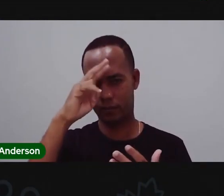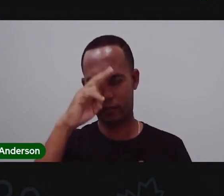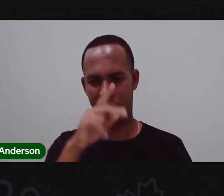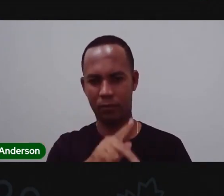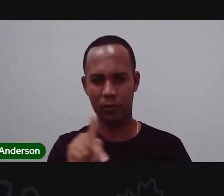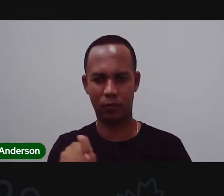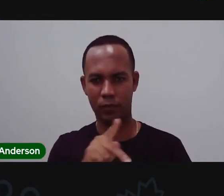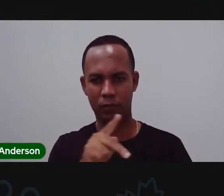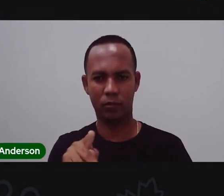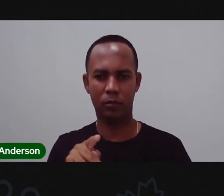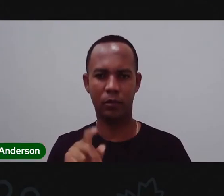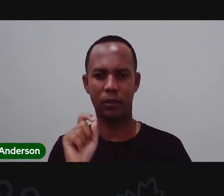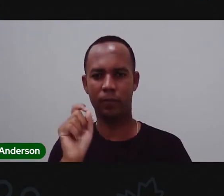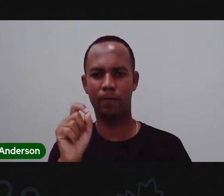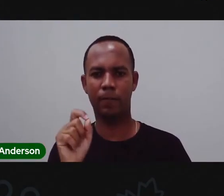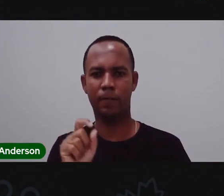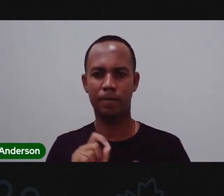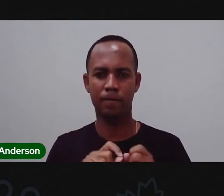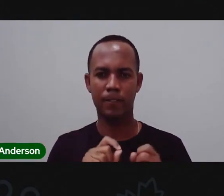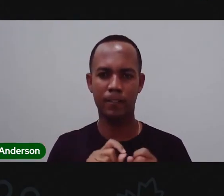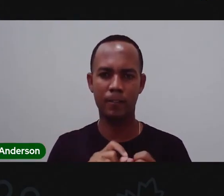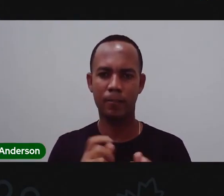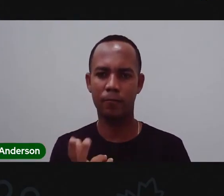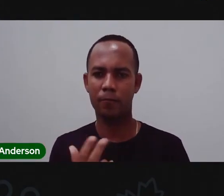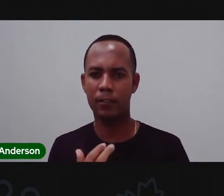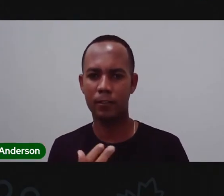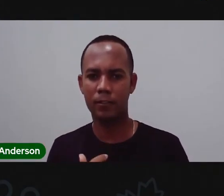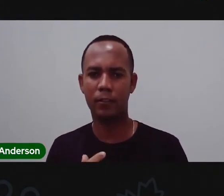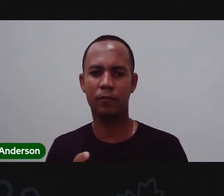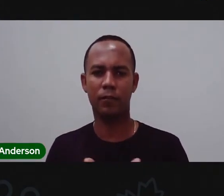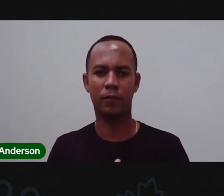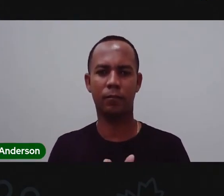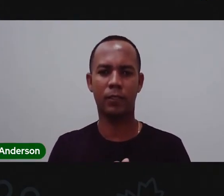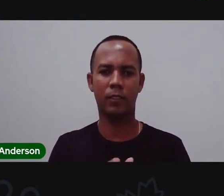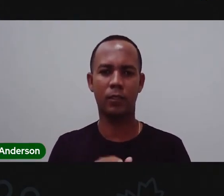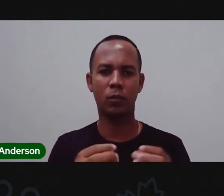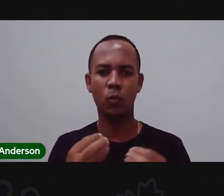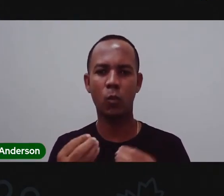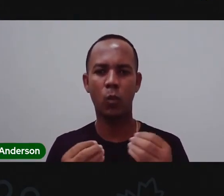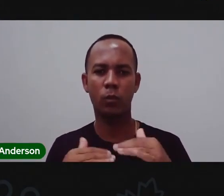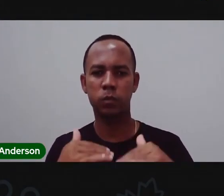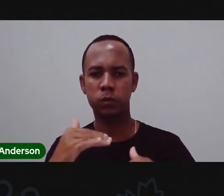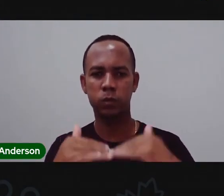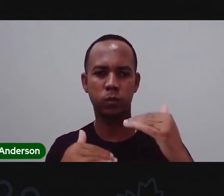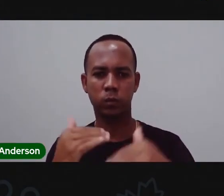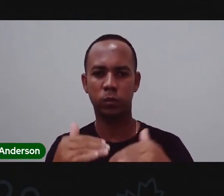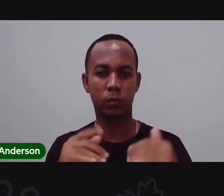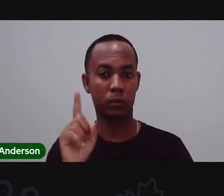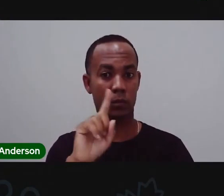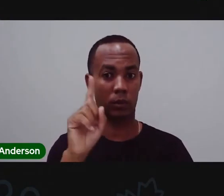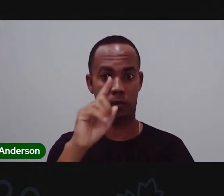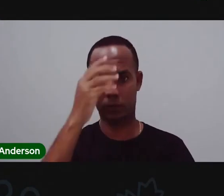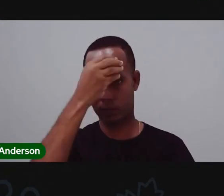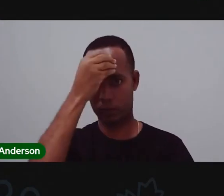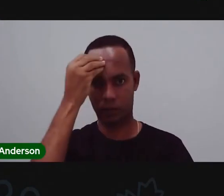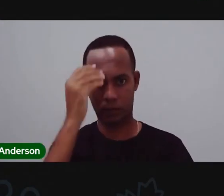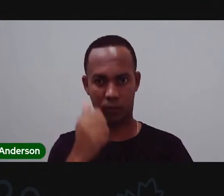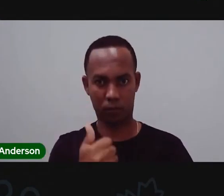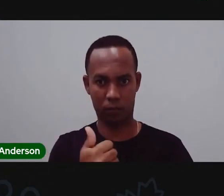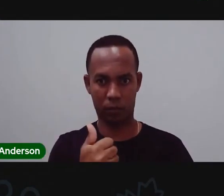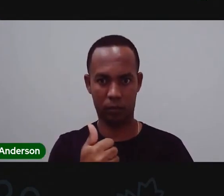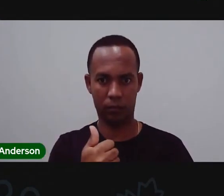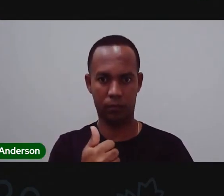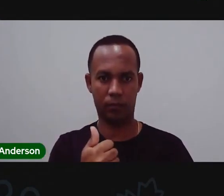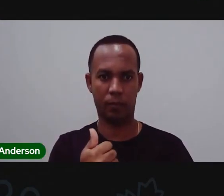Pró orientou que vocês fizessem uma imagem, mandaram os desenhos que vocês construíram para a gente, não esqueçam de mandar,